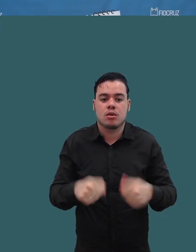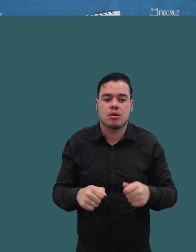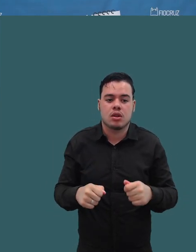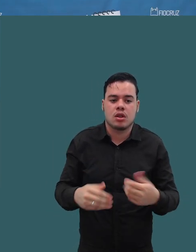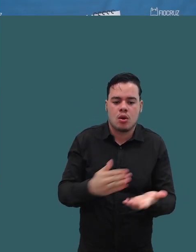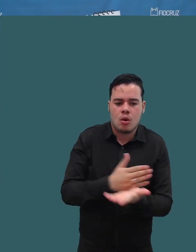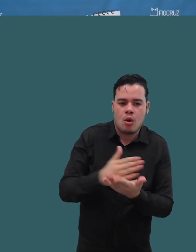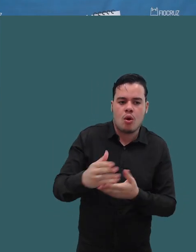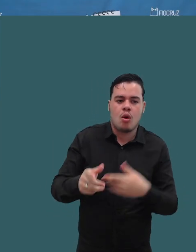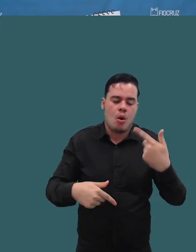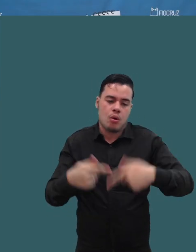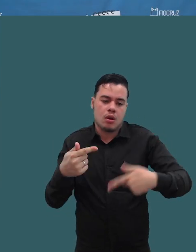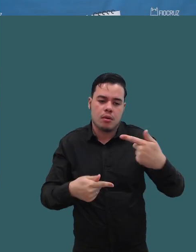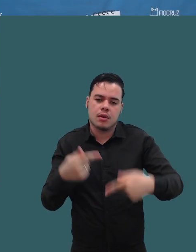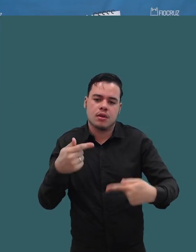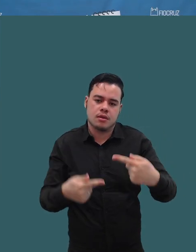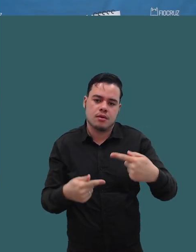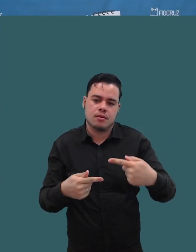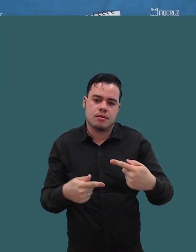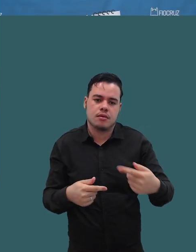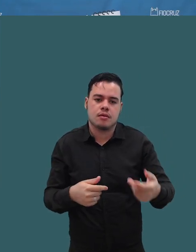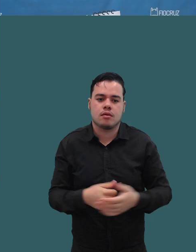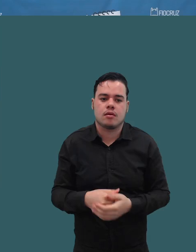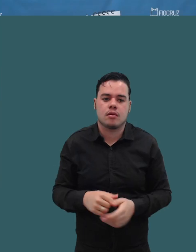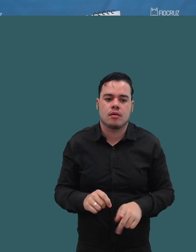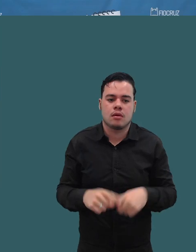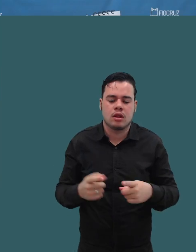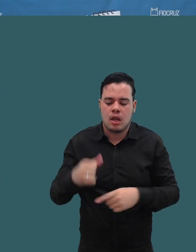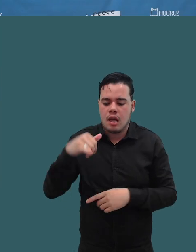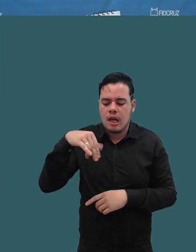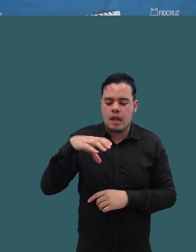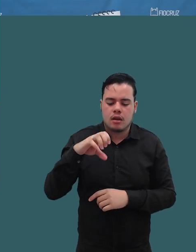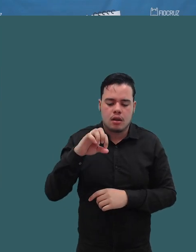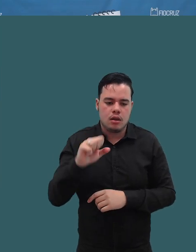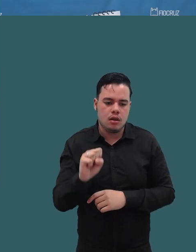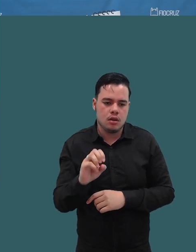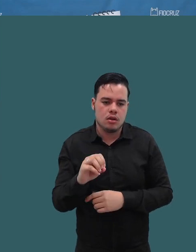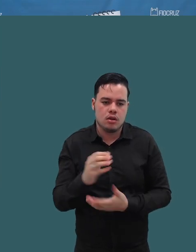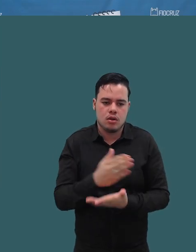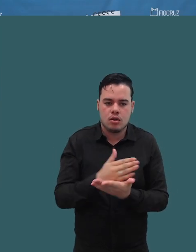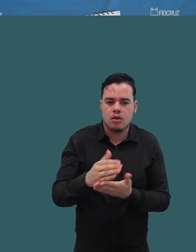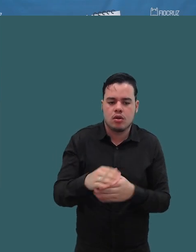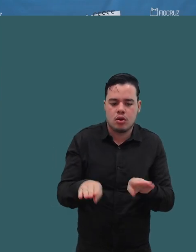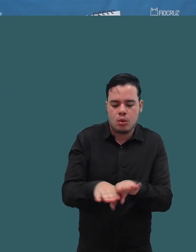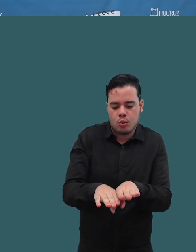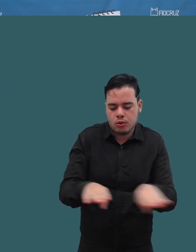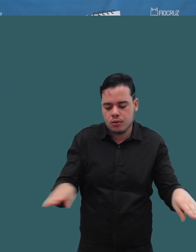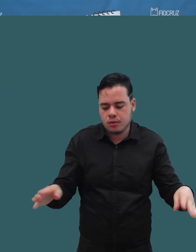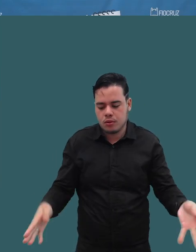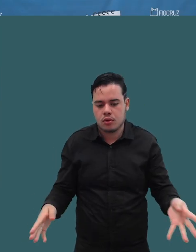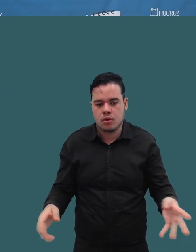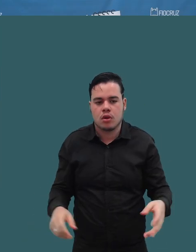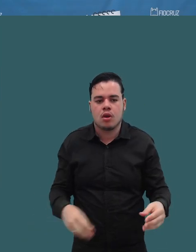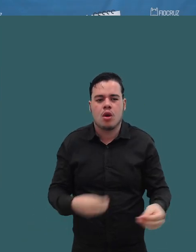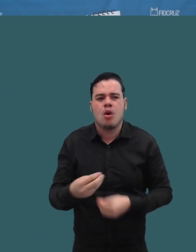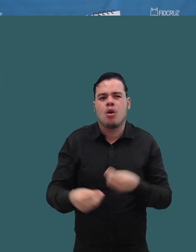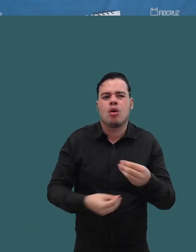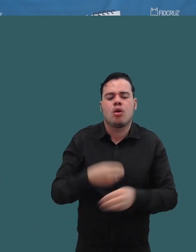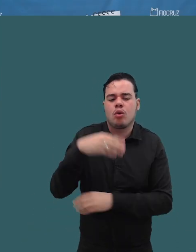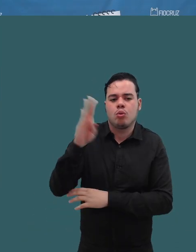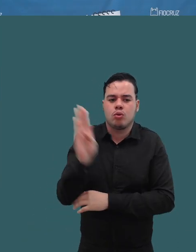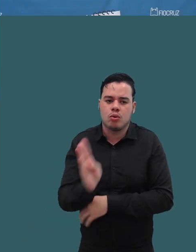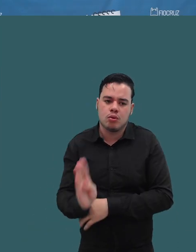um debate maior, o Inácio falou isso agora na abertura da mesa, de que modelo o